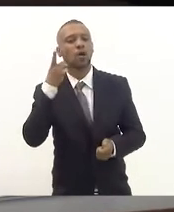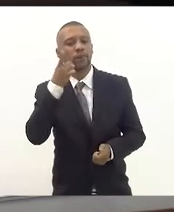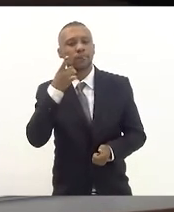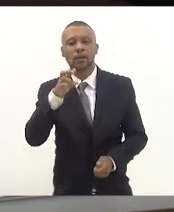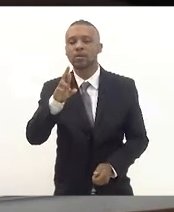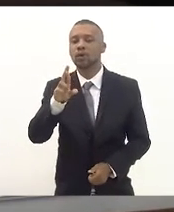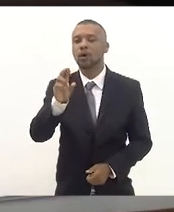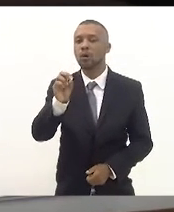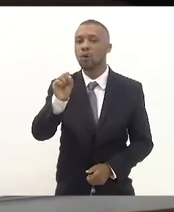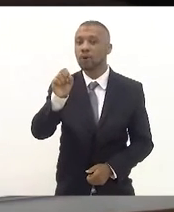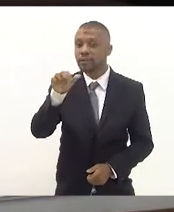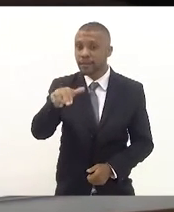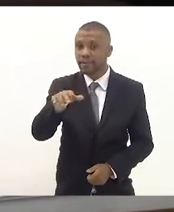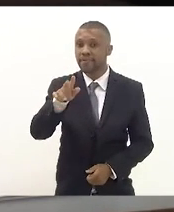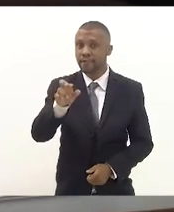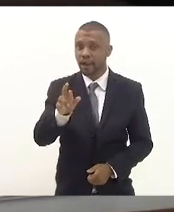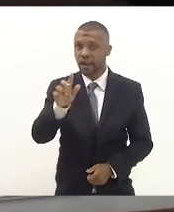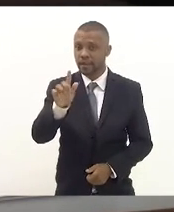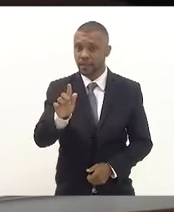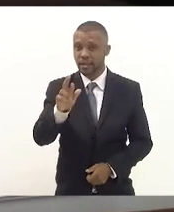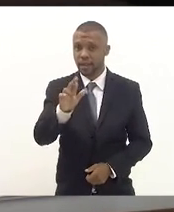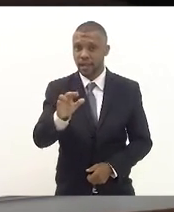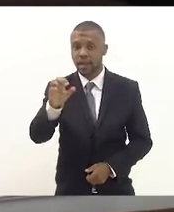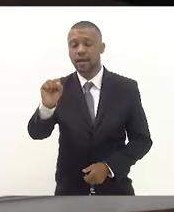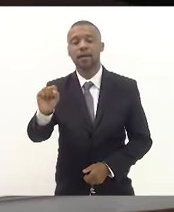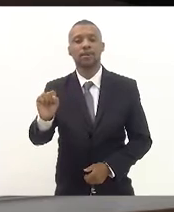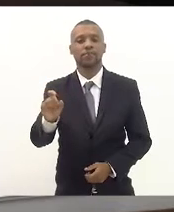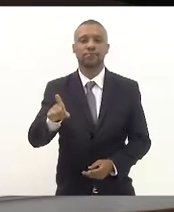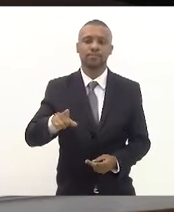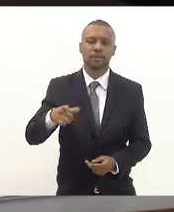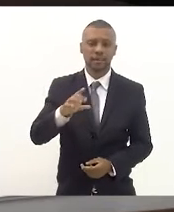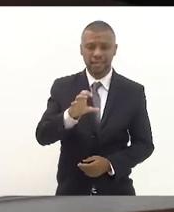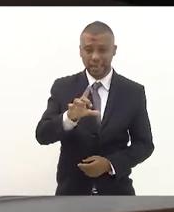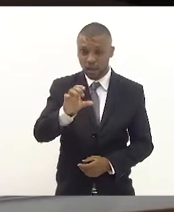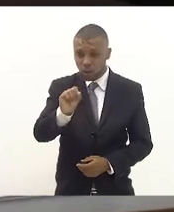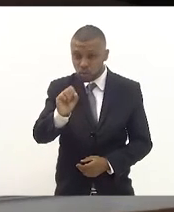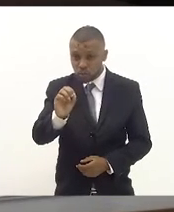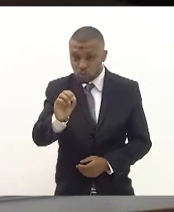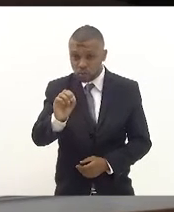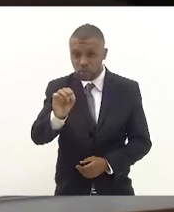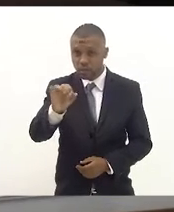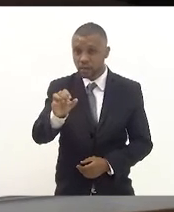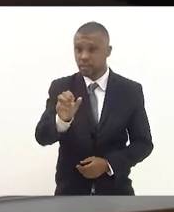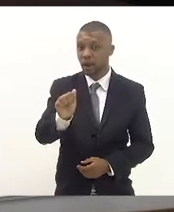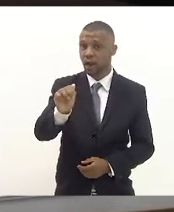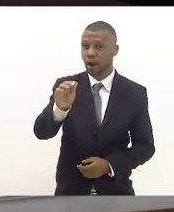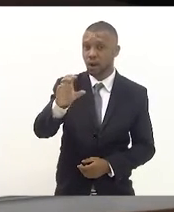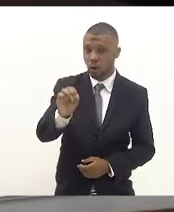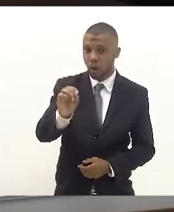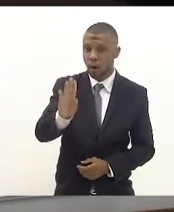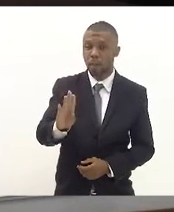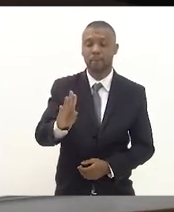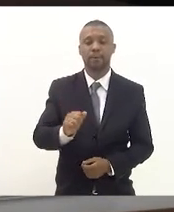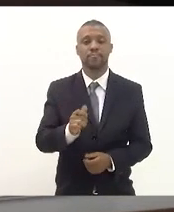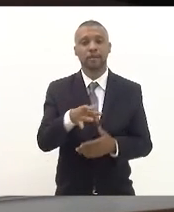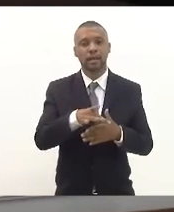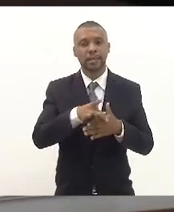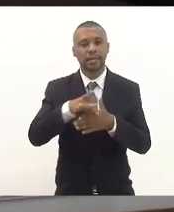Reis nosso Celso Jacó ao cilindro de governo Valdecir